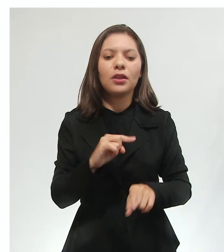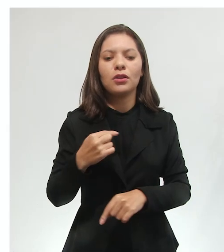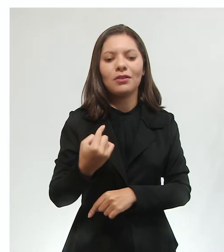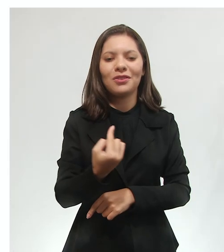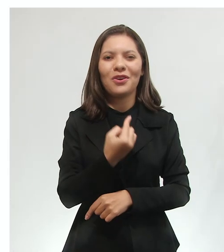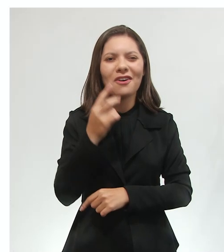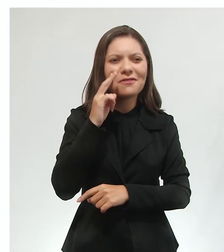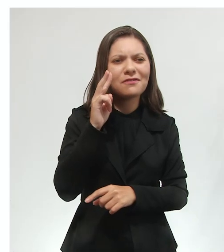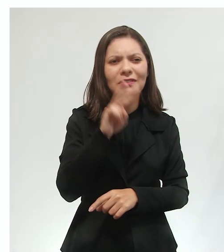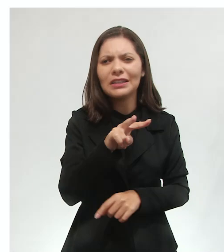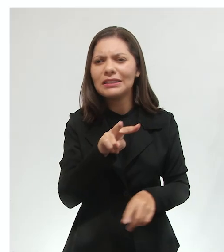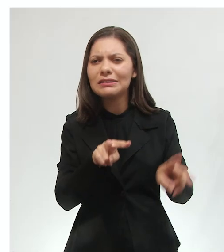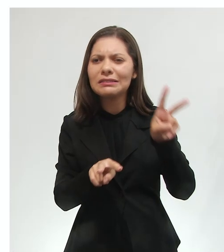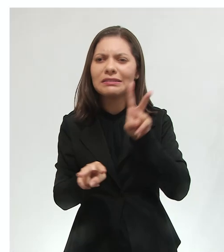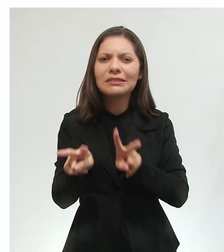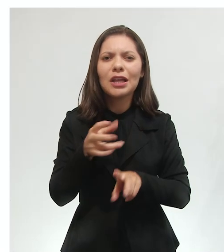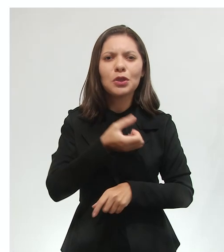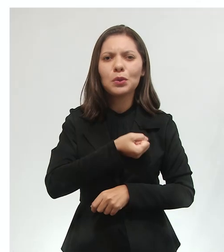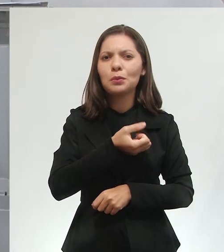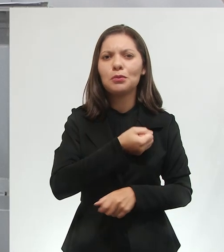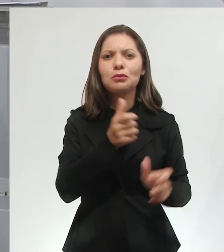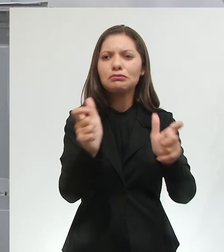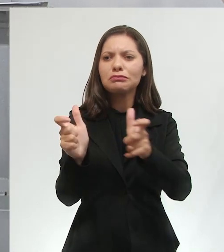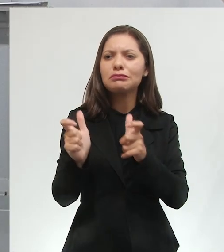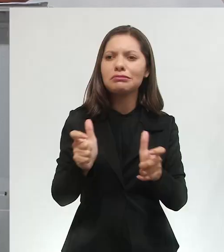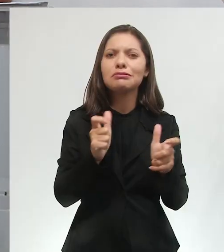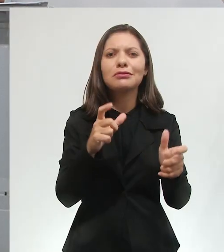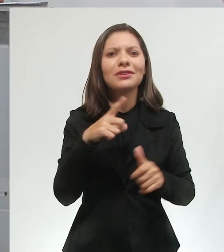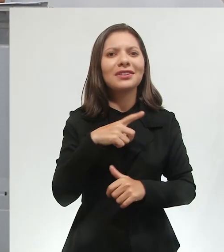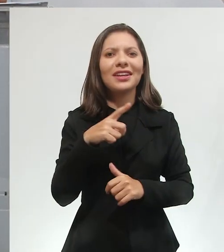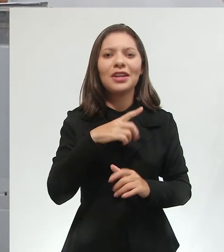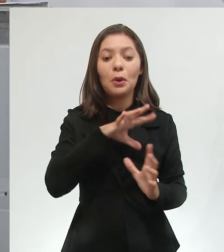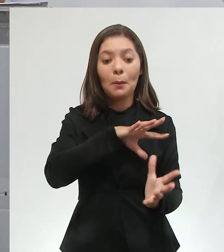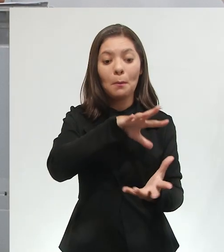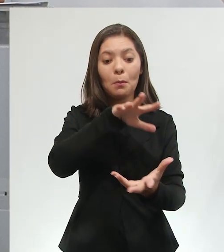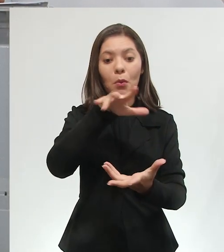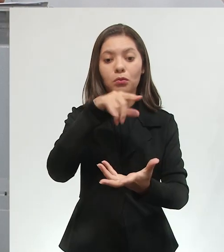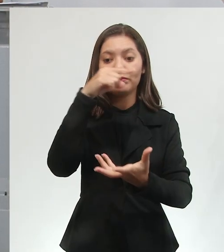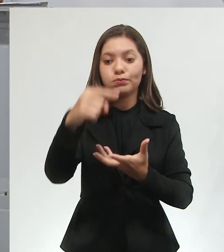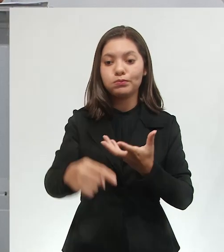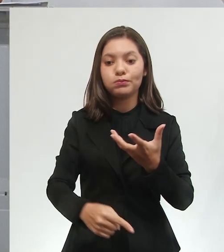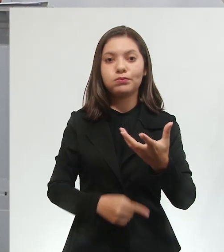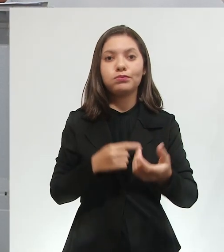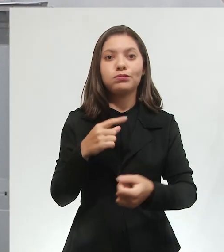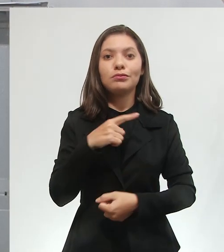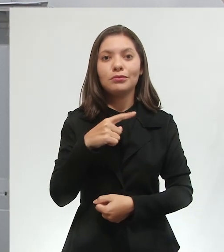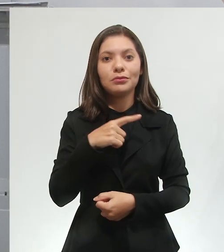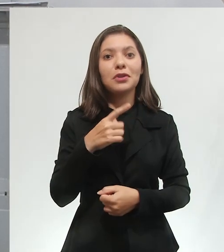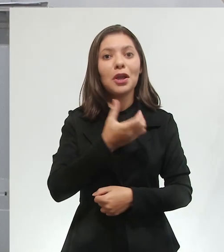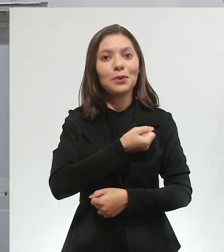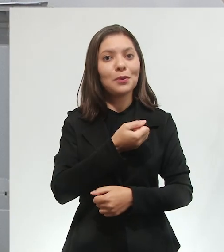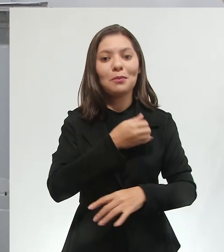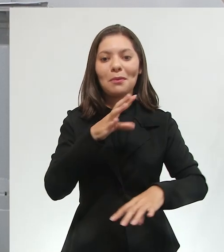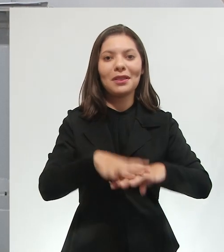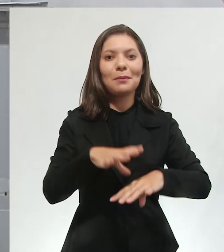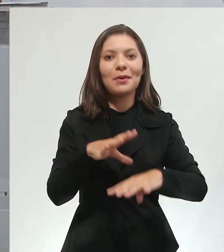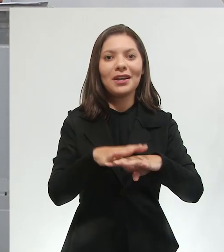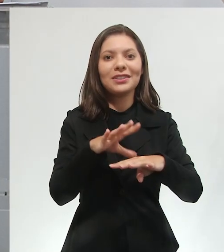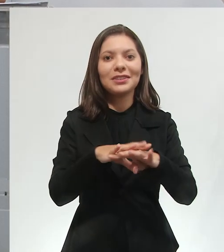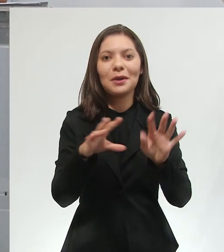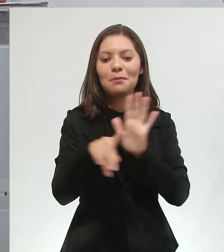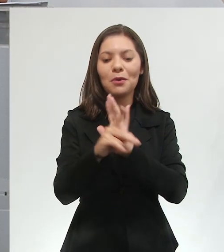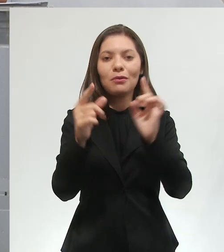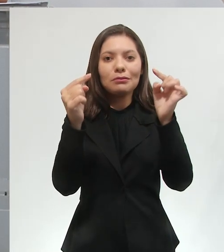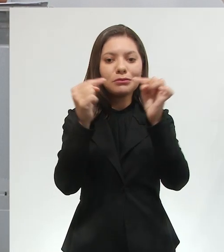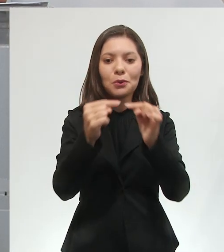dos números. Está em todo lugar. O mundo é um mundo que está cercado por números. A matemática ela é aplicada ao cotidiano o tempo